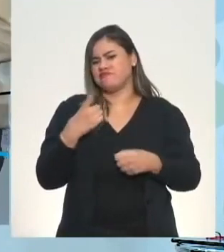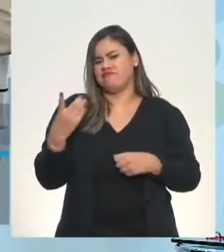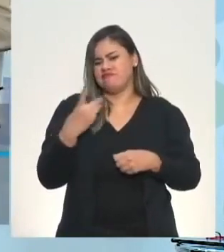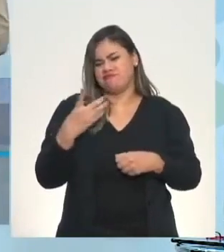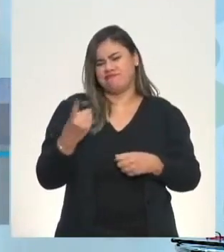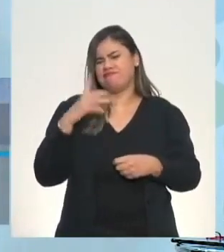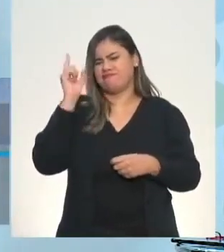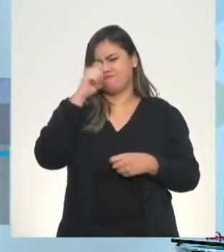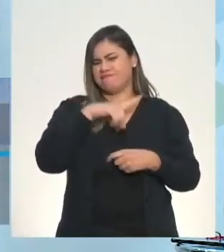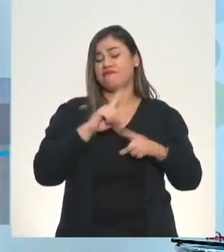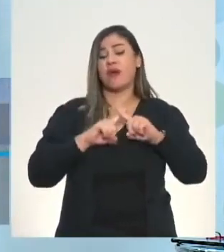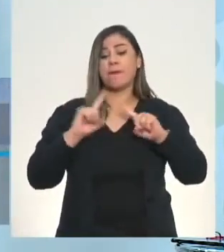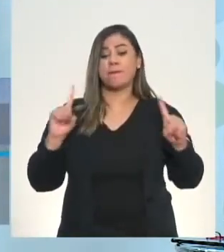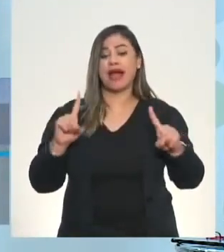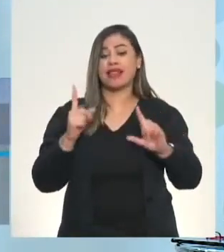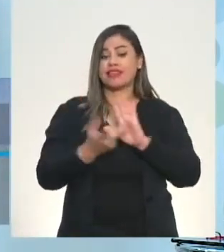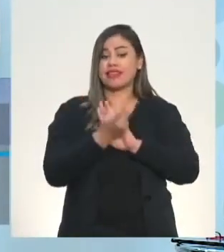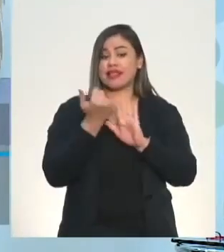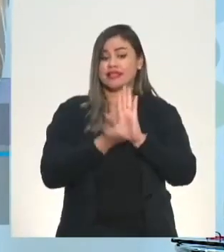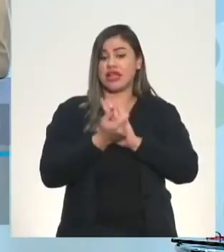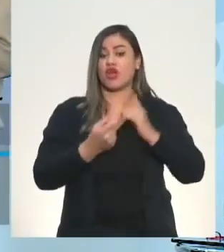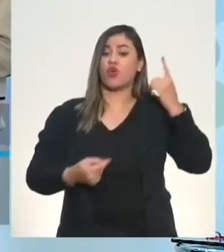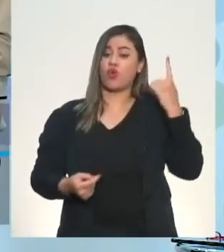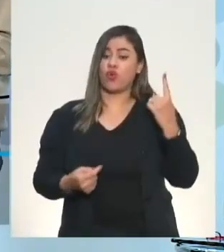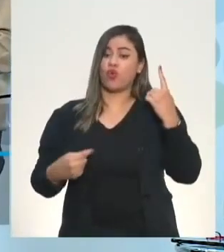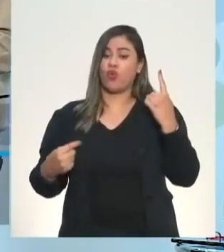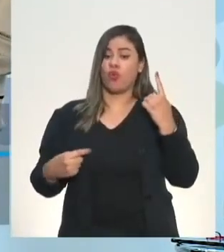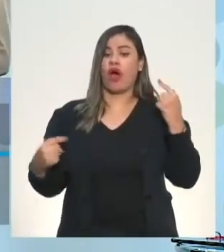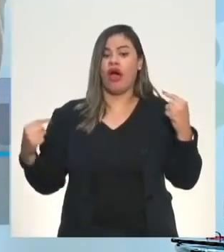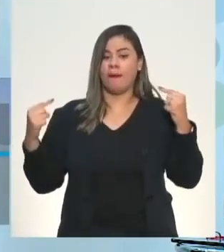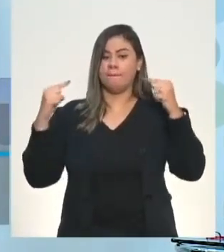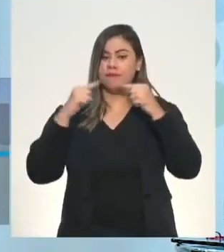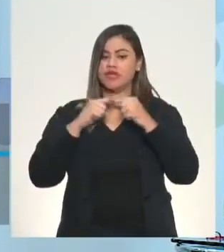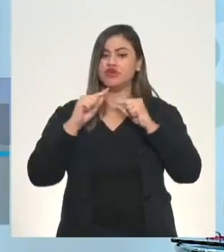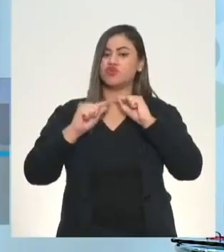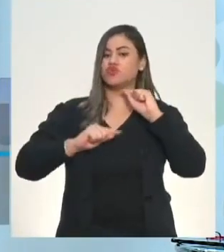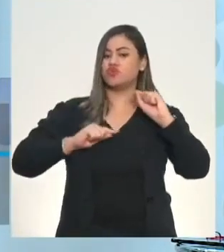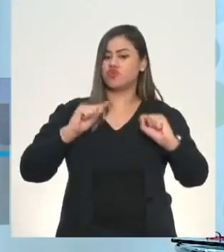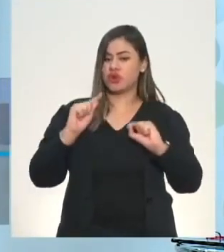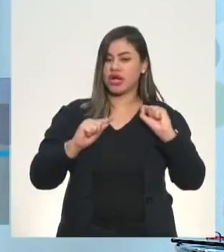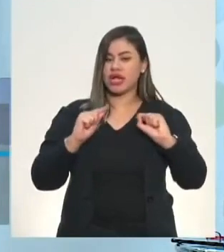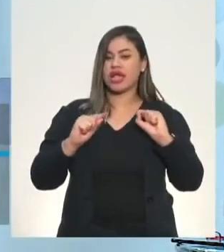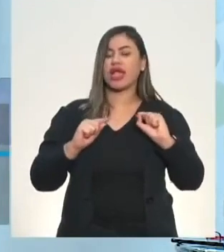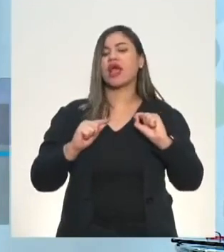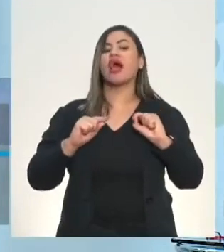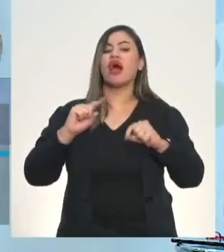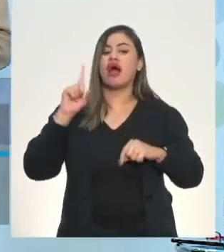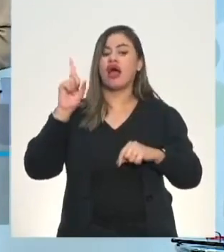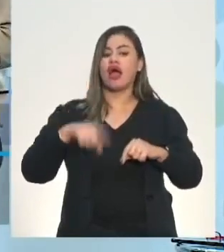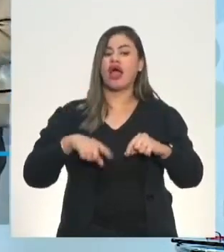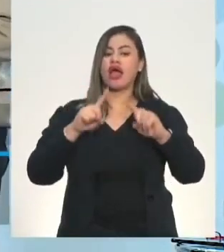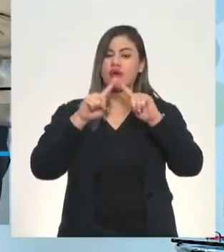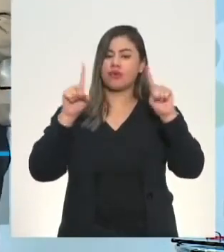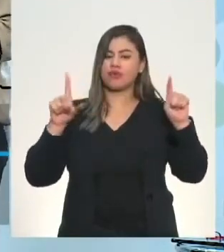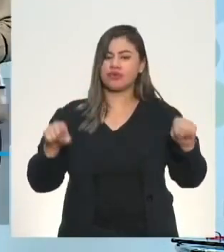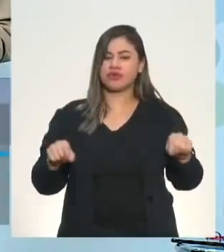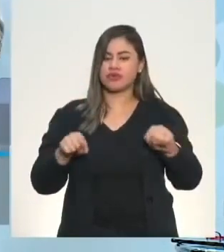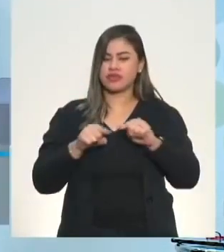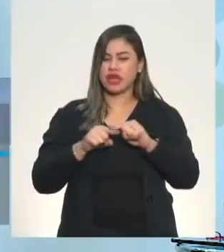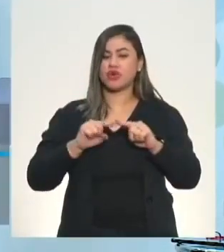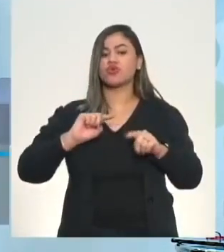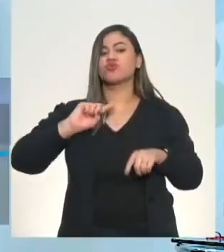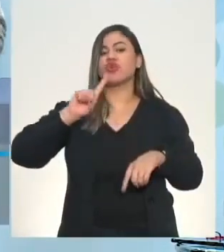difícil. Mas aí, se na figura 1, tá, eu tenho um retângulo, na figura 2,